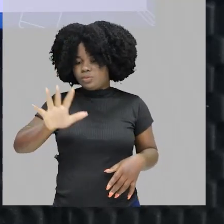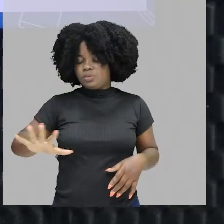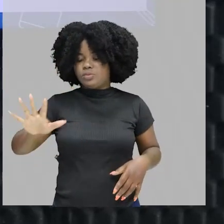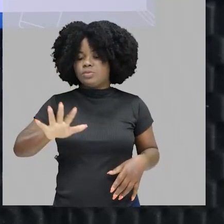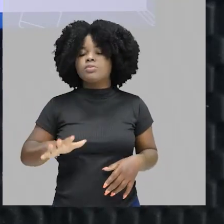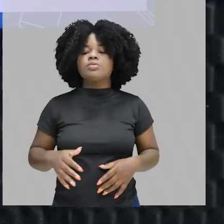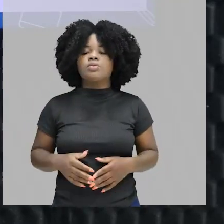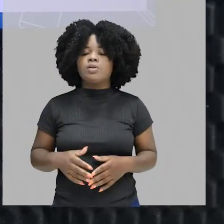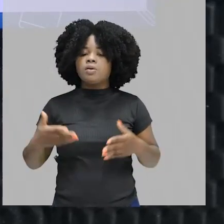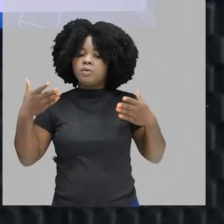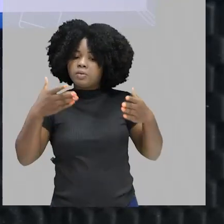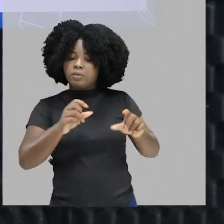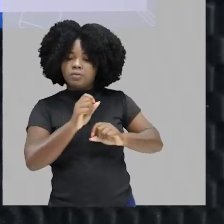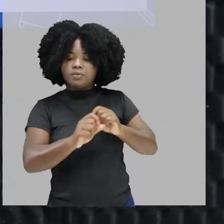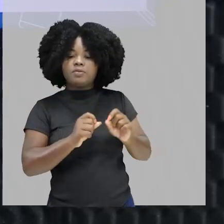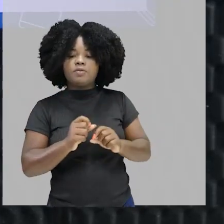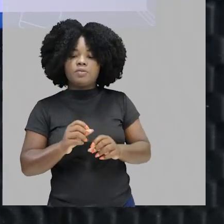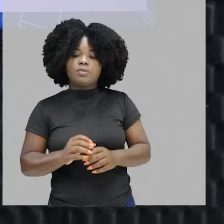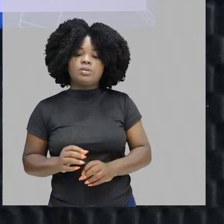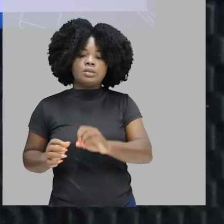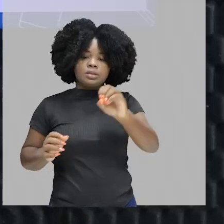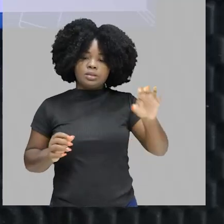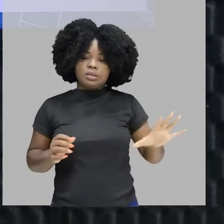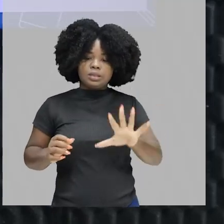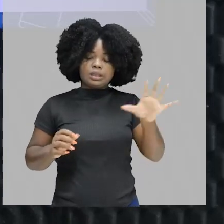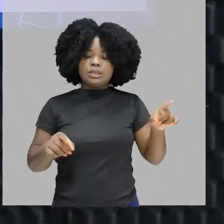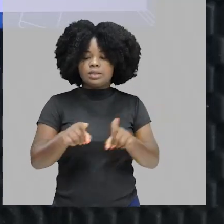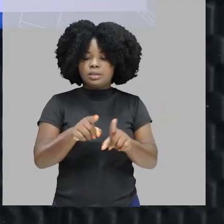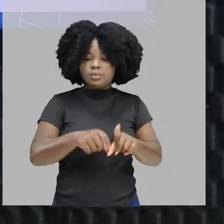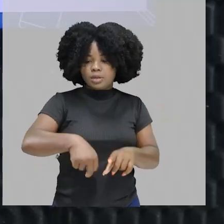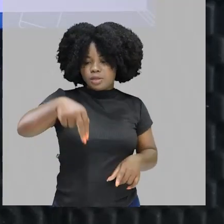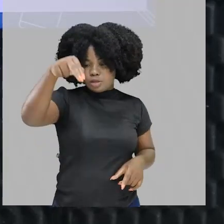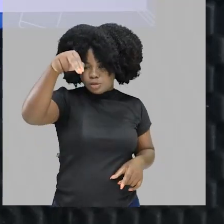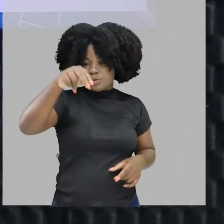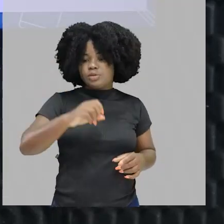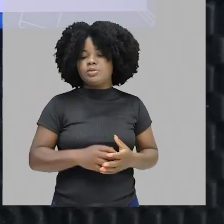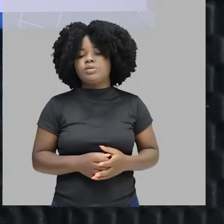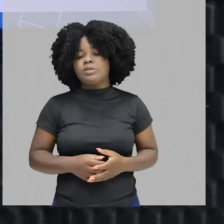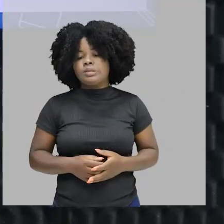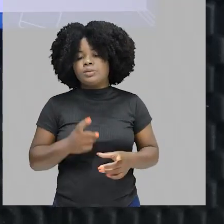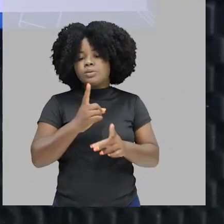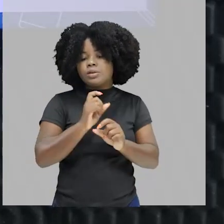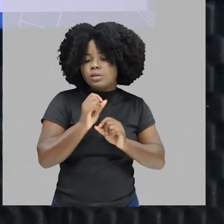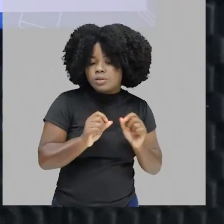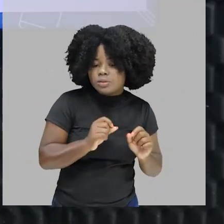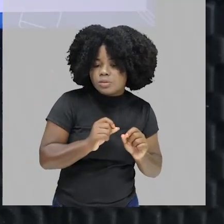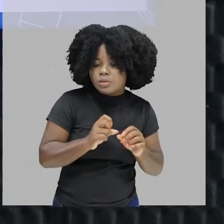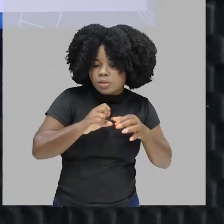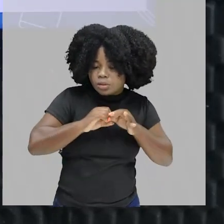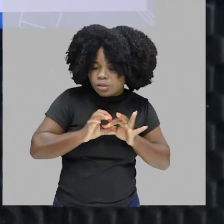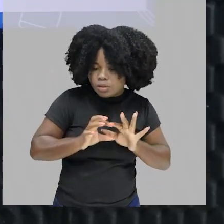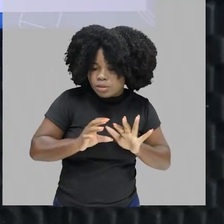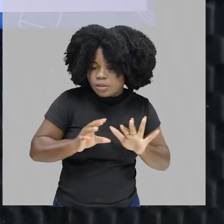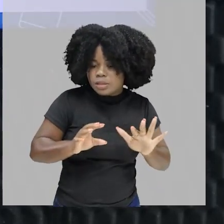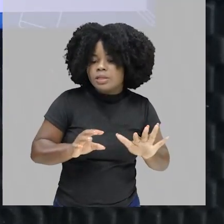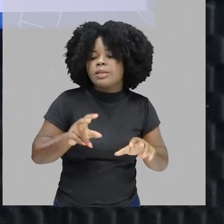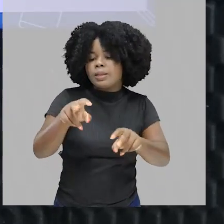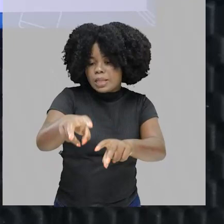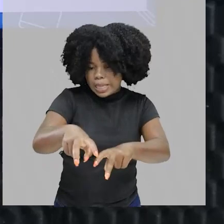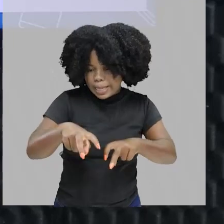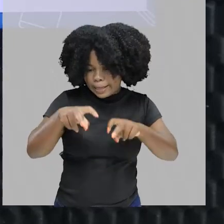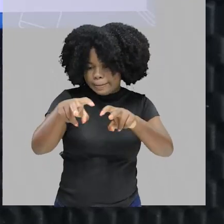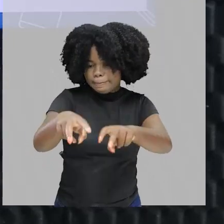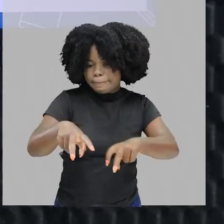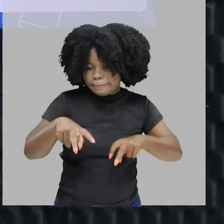ao centro-oeste, em direção também ao norte do nosso país. Buscando o que, Marcos? Buscando a expansão da fronteira